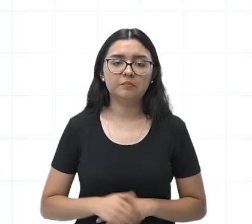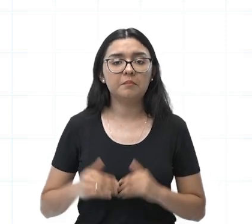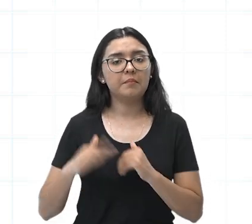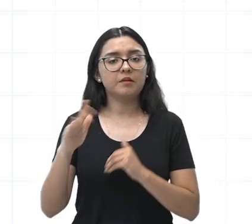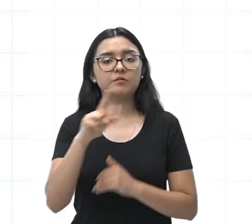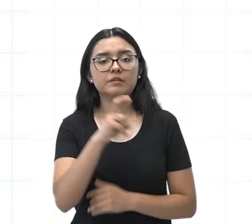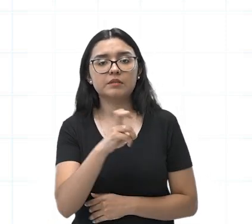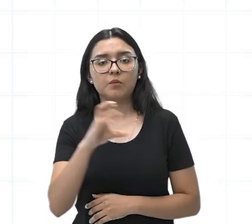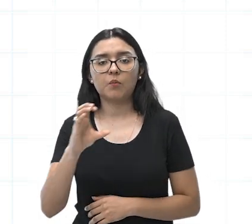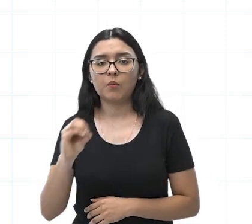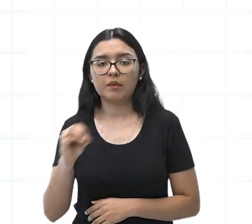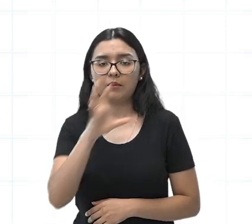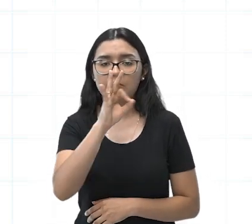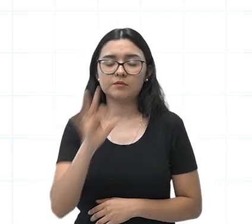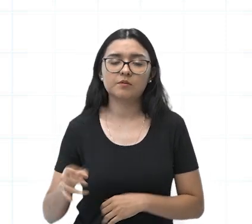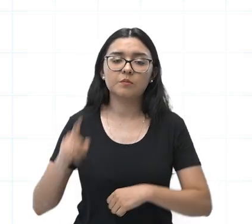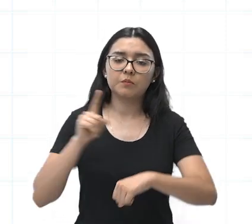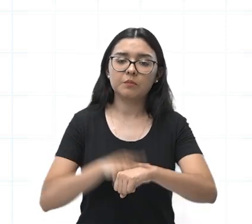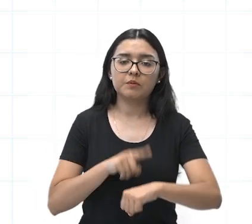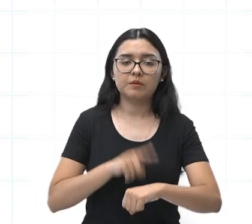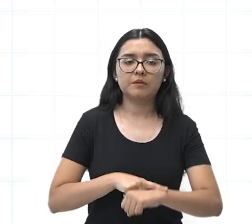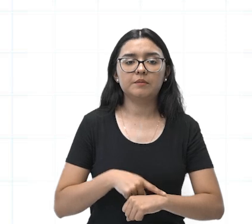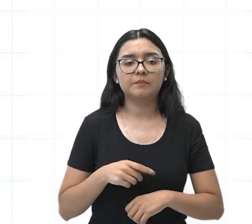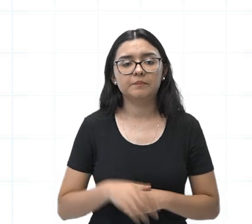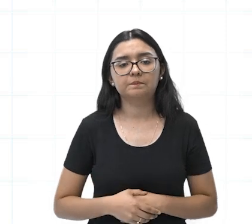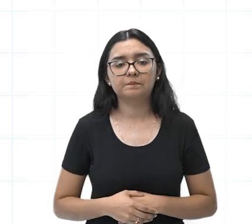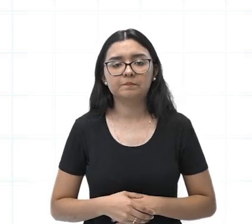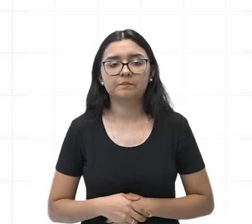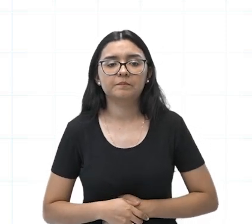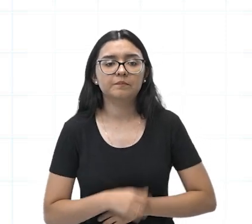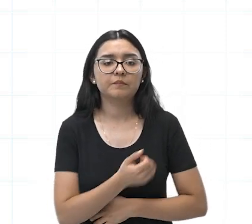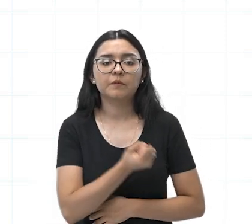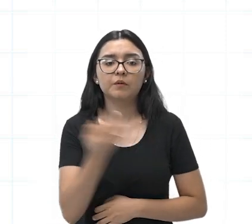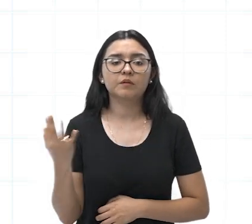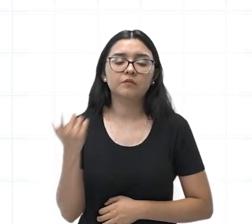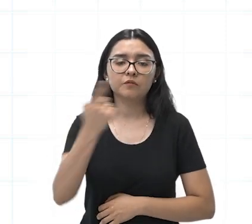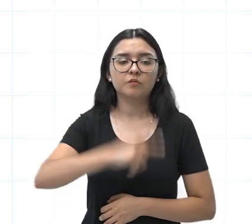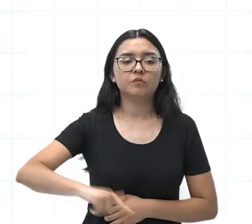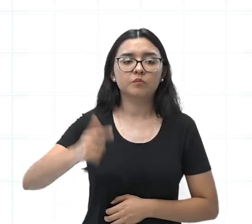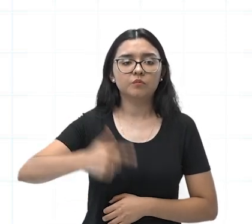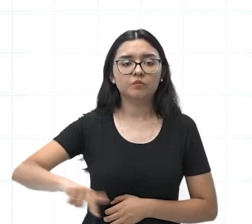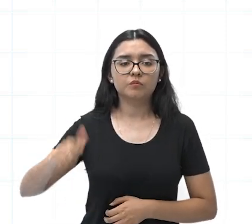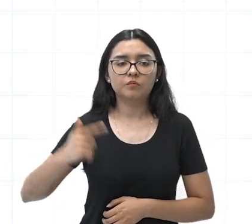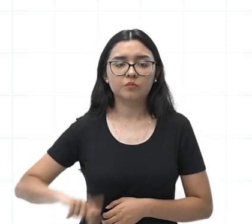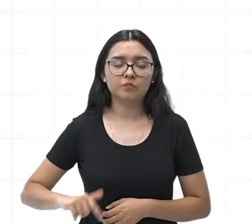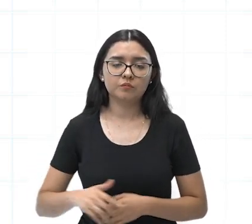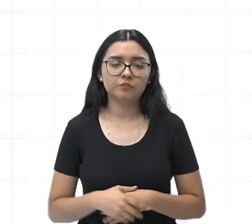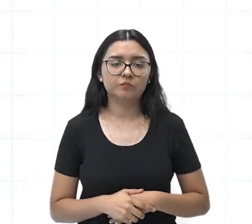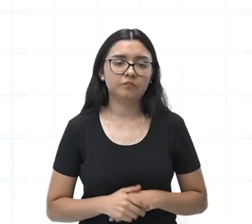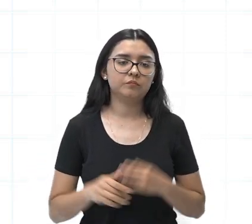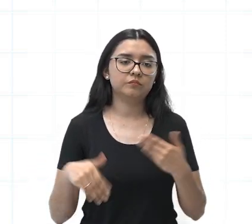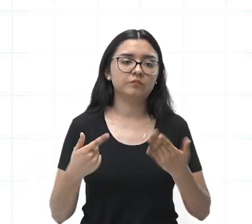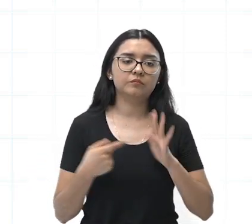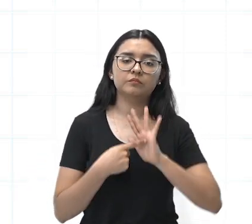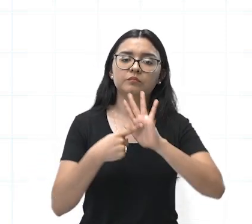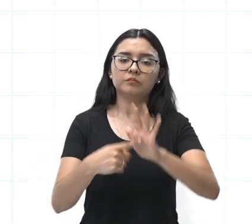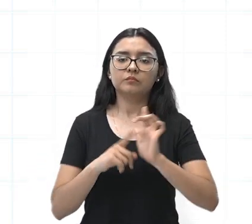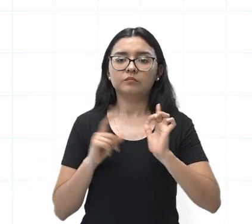que 50% do tempo, tá? Então, essa aí é a frequência com que eu uso o usually, para